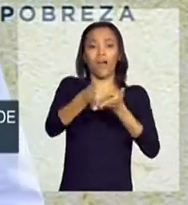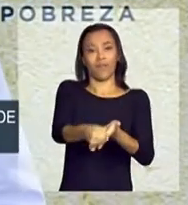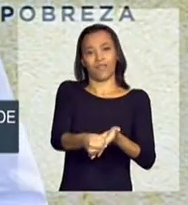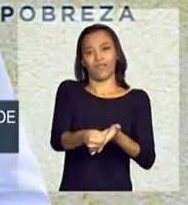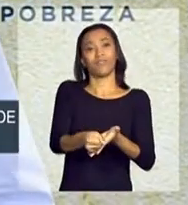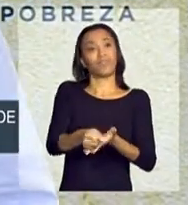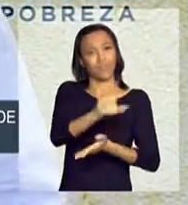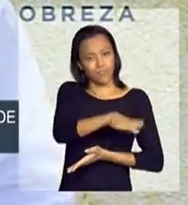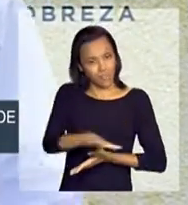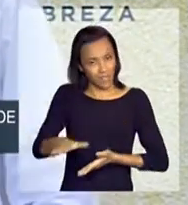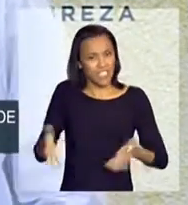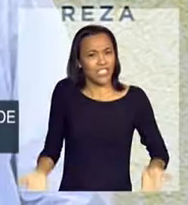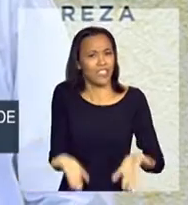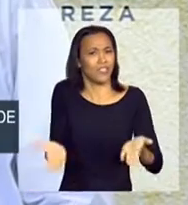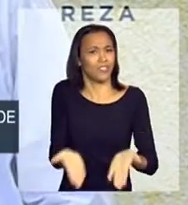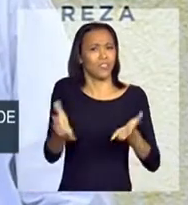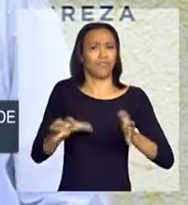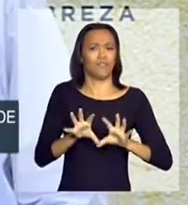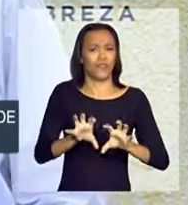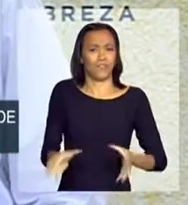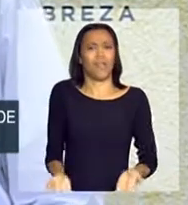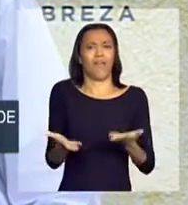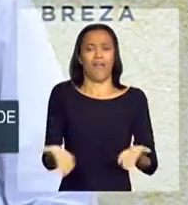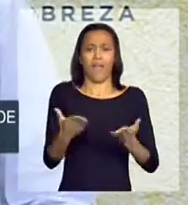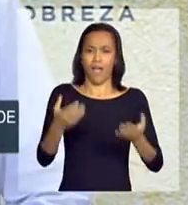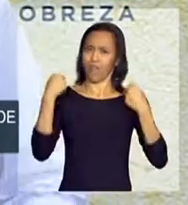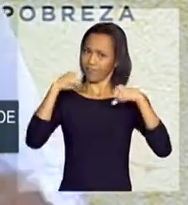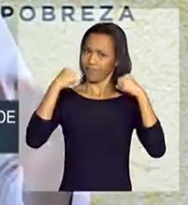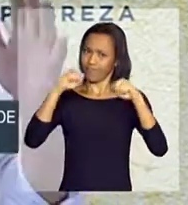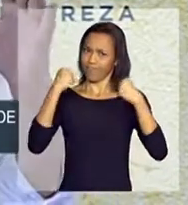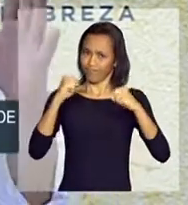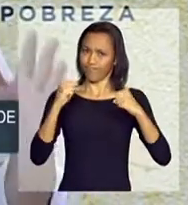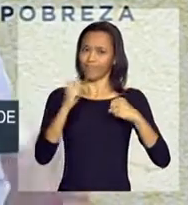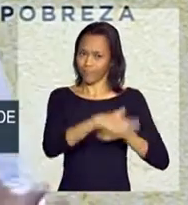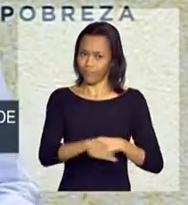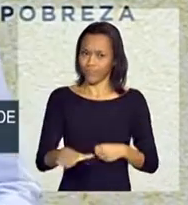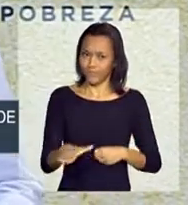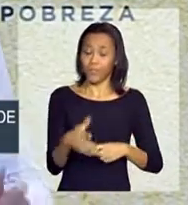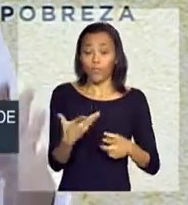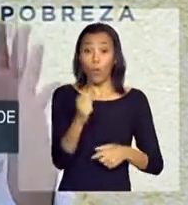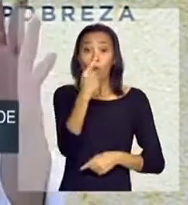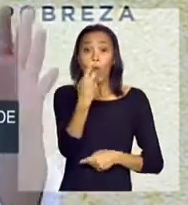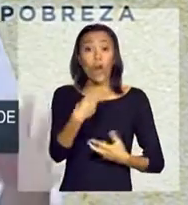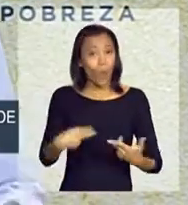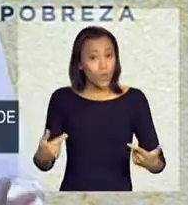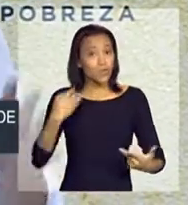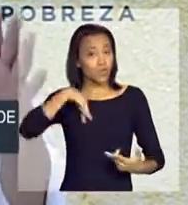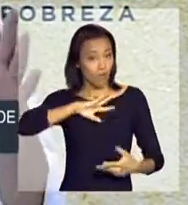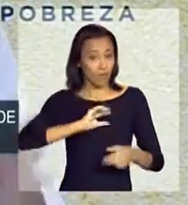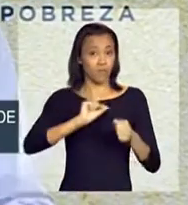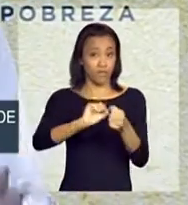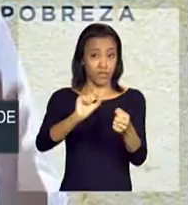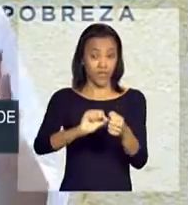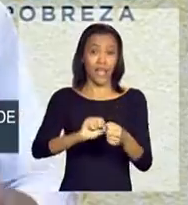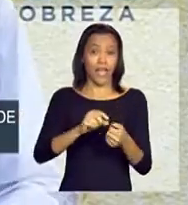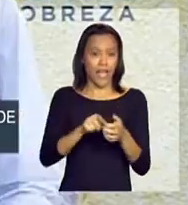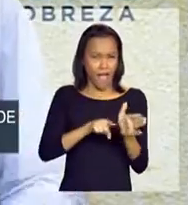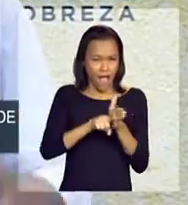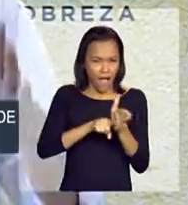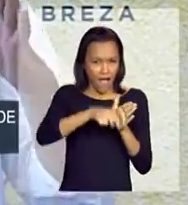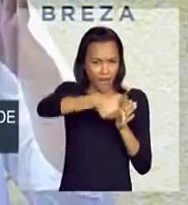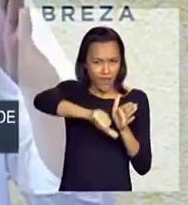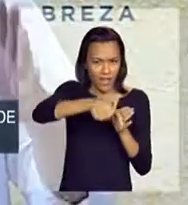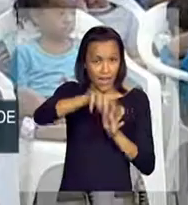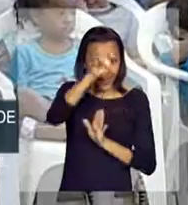a fazer atividade física estimular a fazer atividade física então uma das coisas que nós vamos fazer avaliar cada